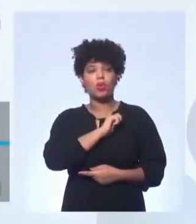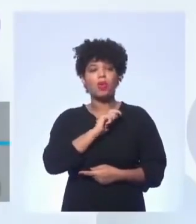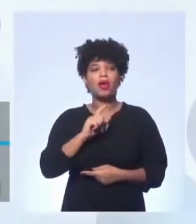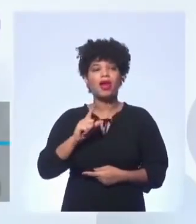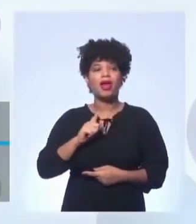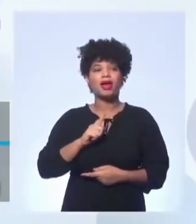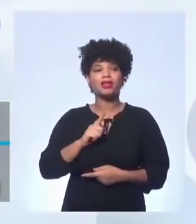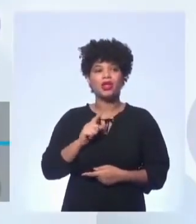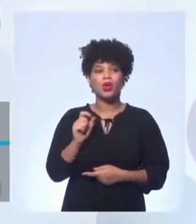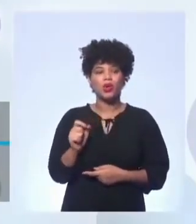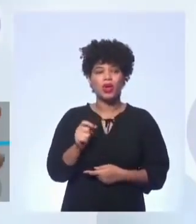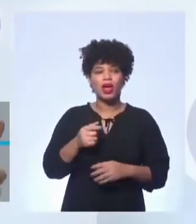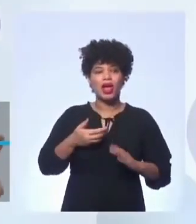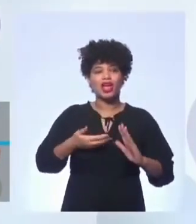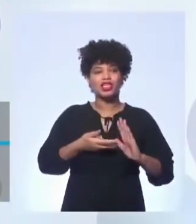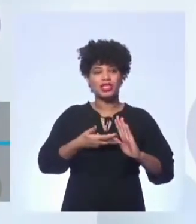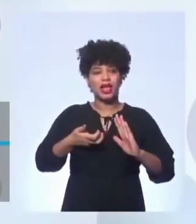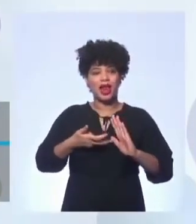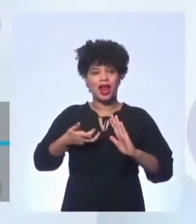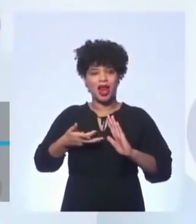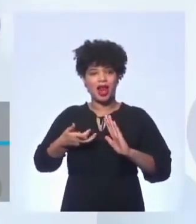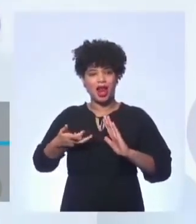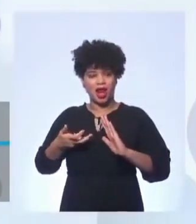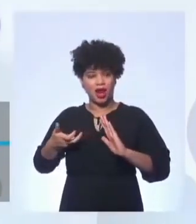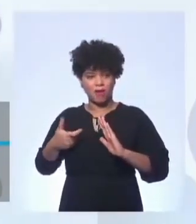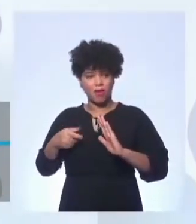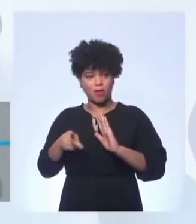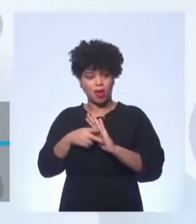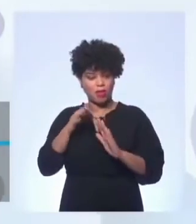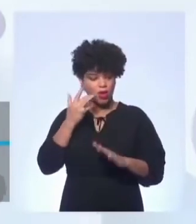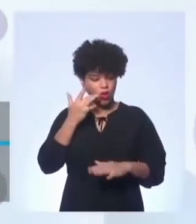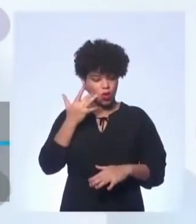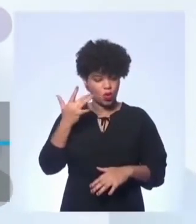uma maior extração do ouro, mas